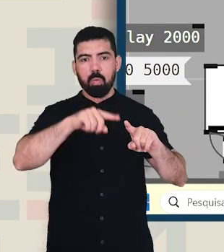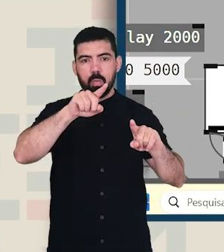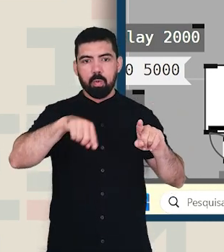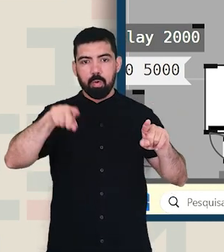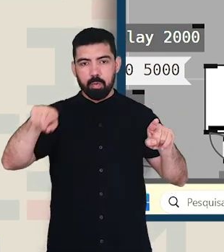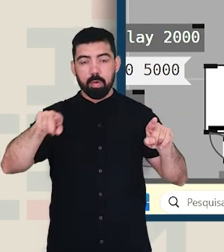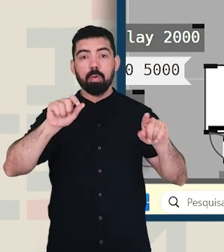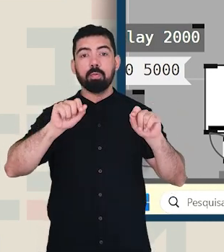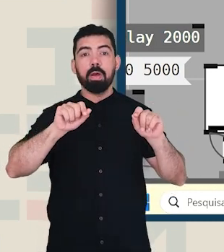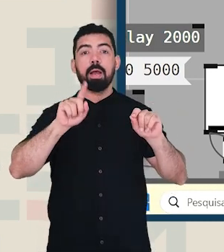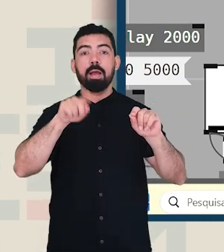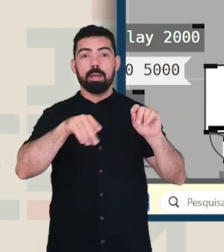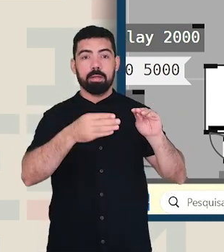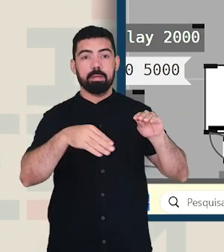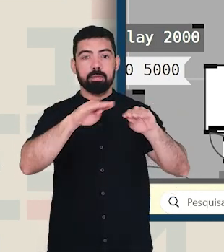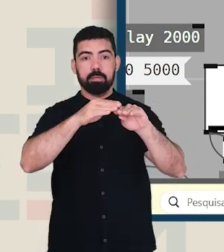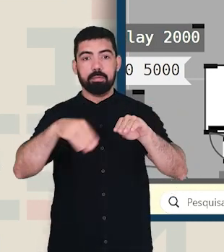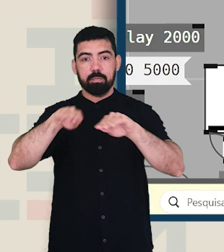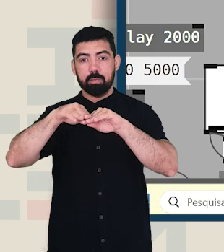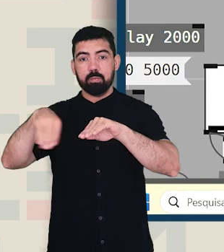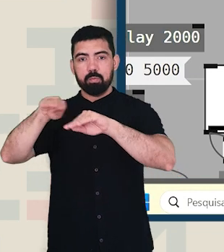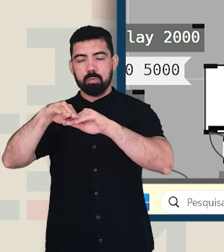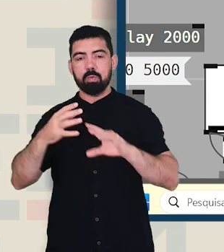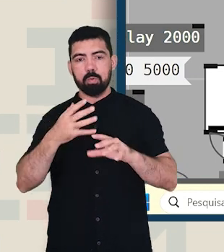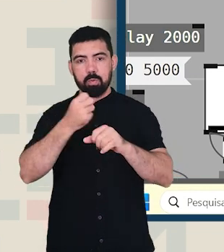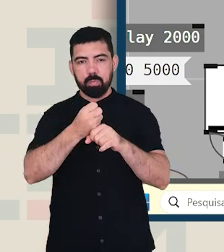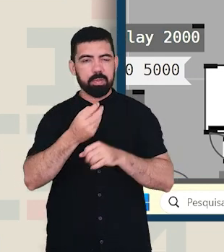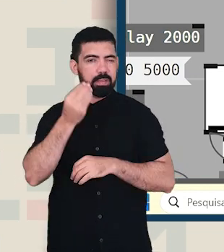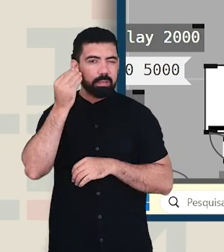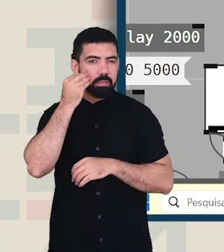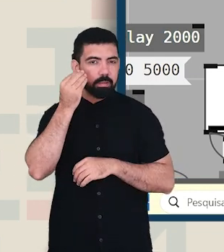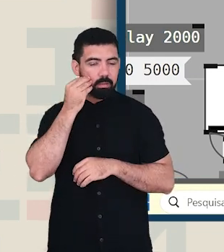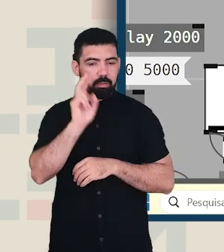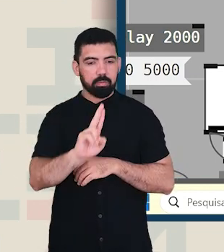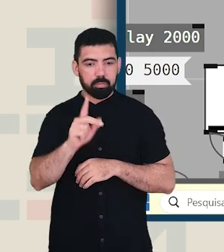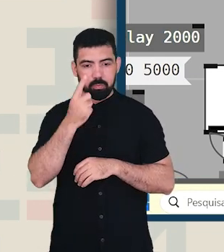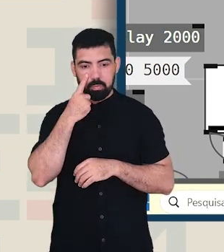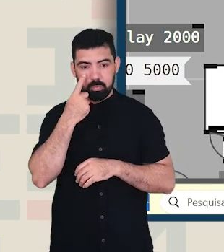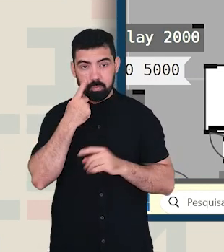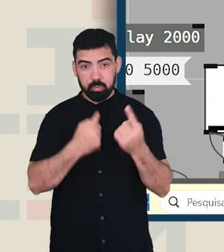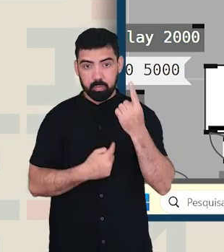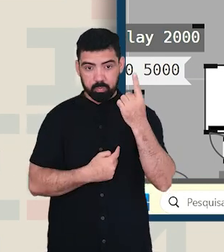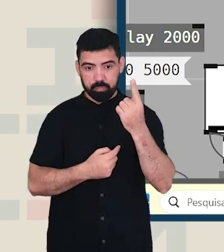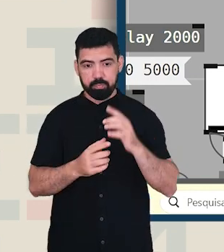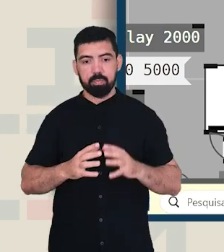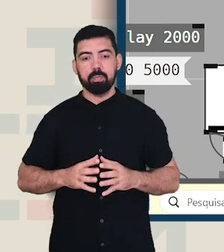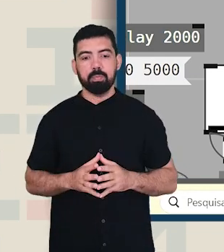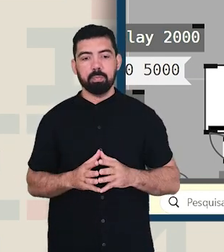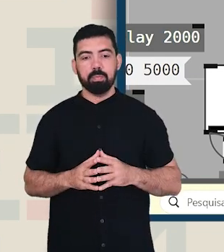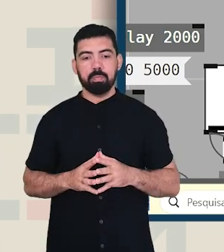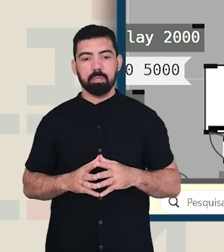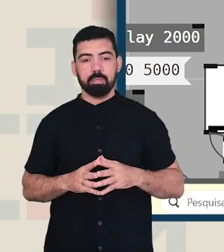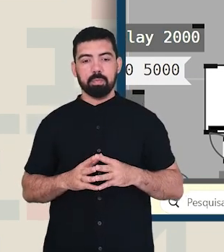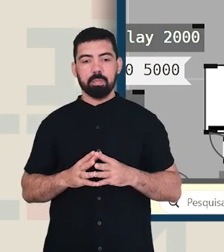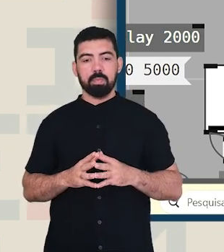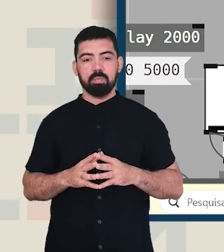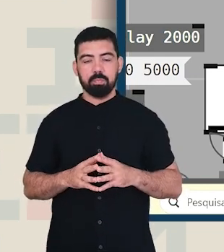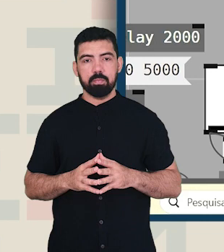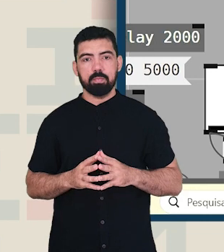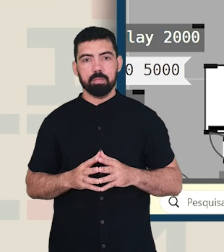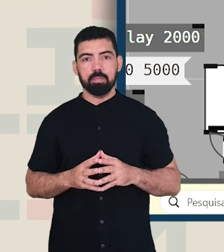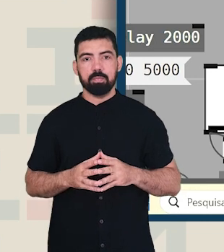outro, mas simplesmente soando juntos. Vamos tentar tocar apenas isso, que era por esta